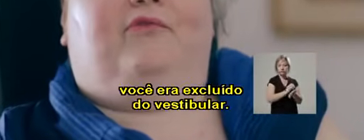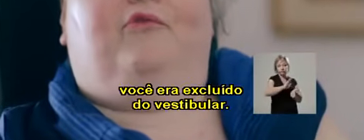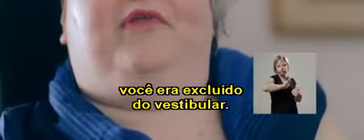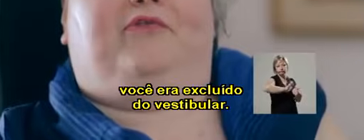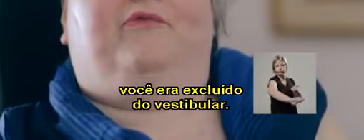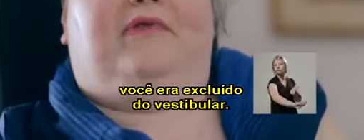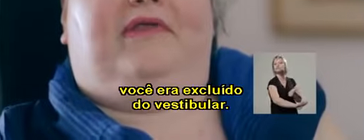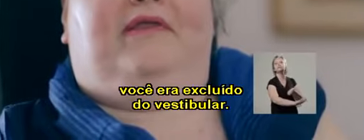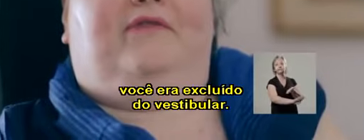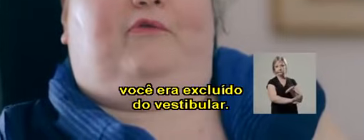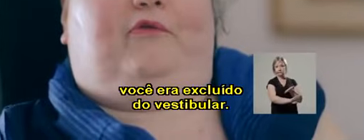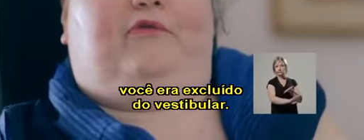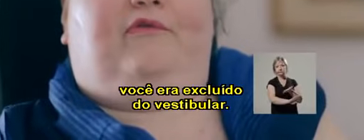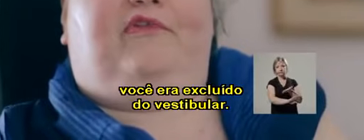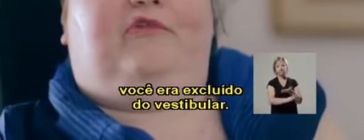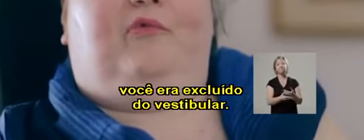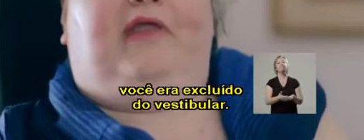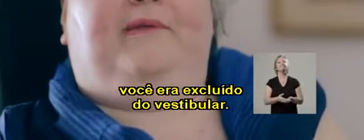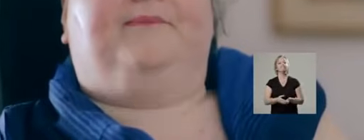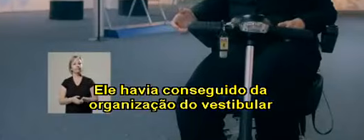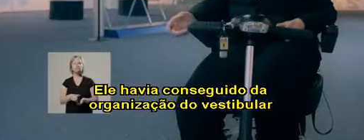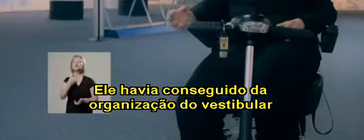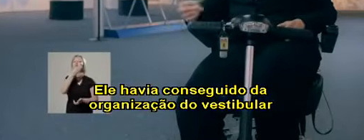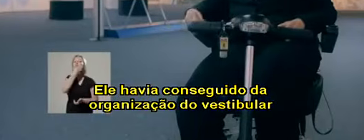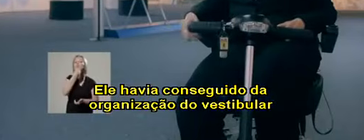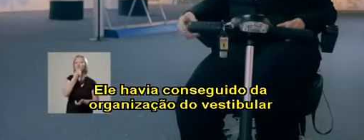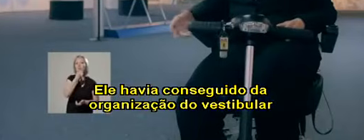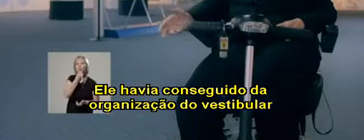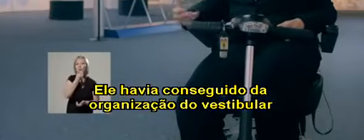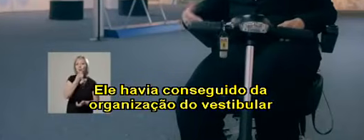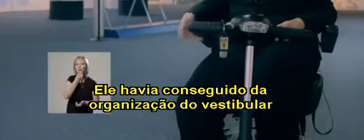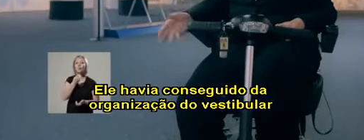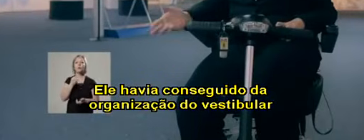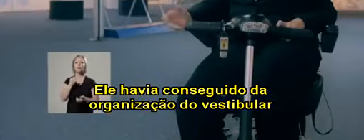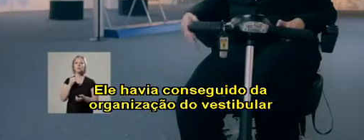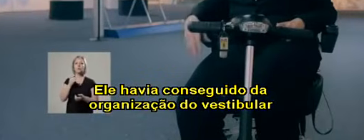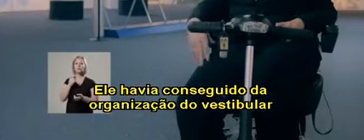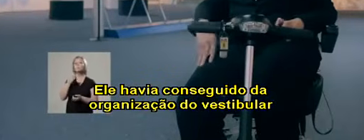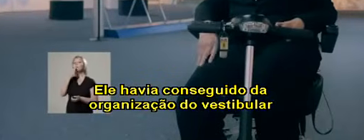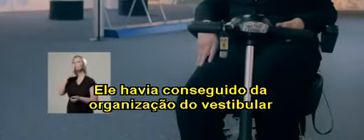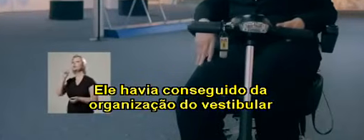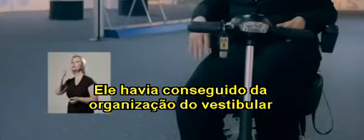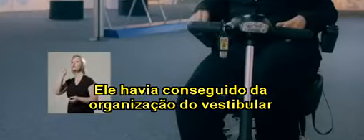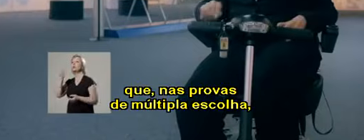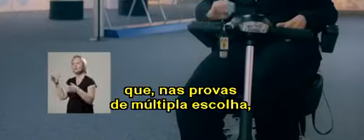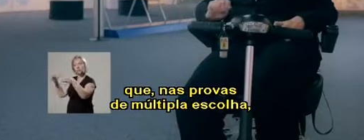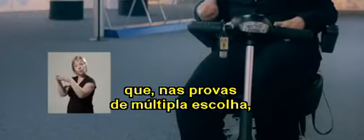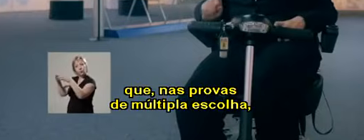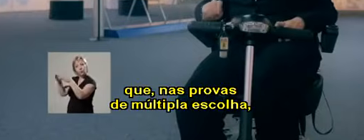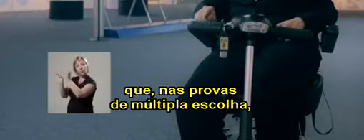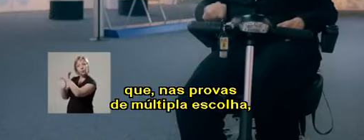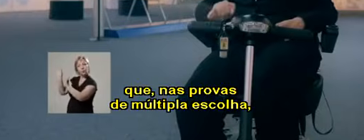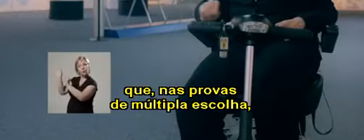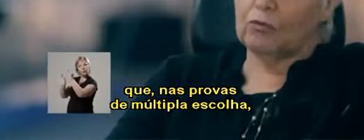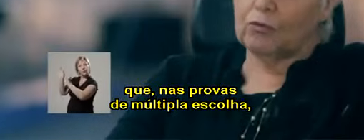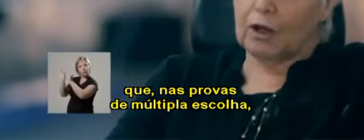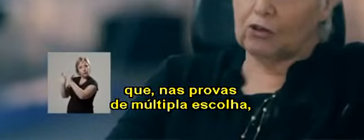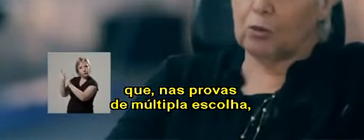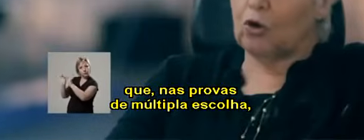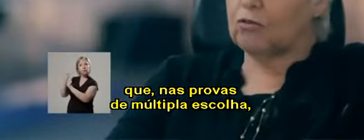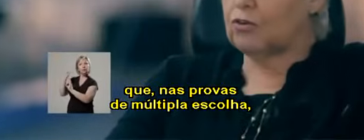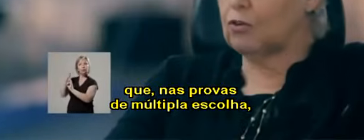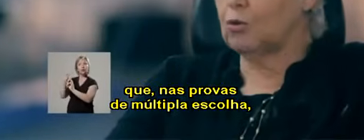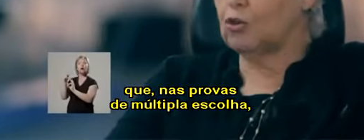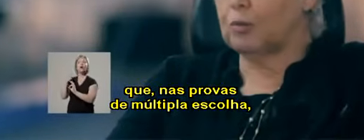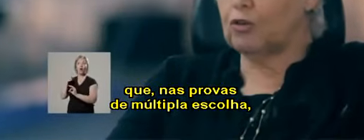você era excluído do vestibular. Ele havia conseguido, da organização do vestibular, que alguém,